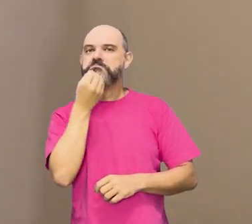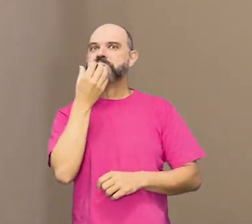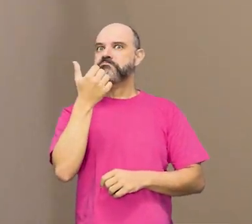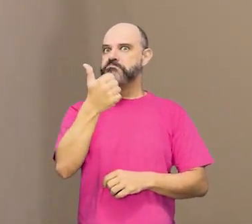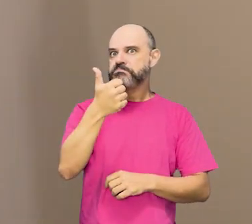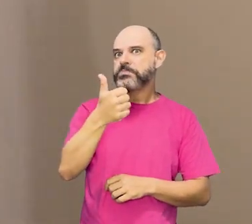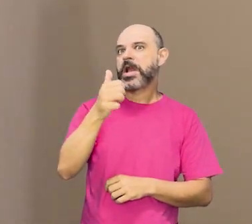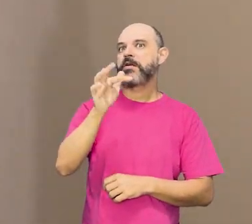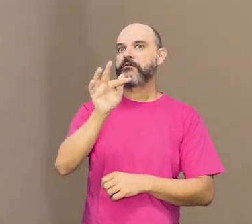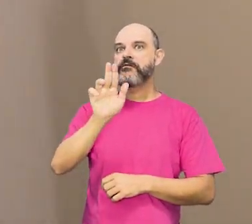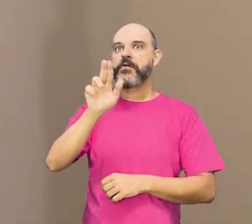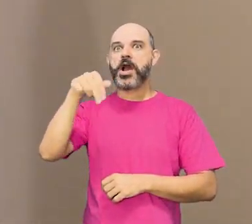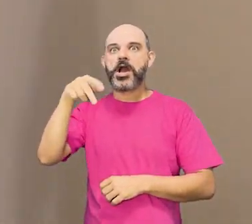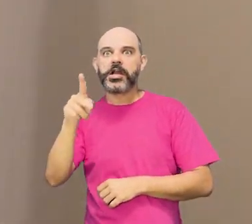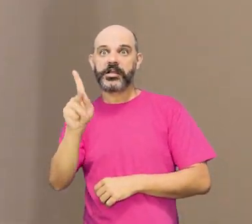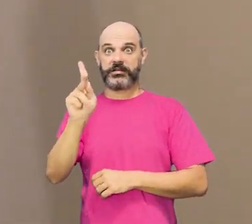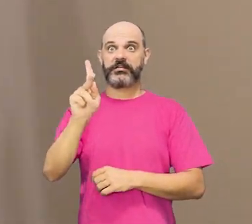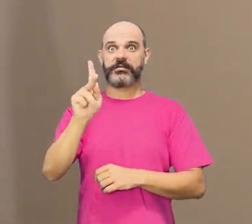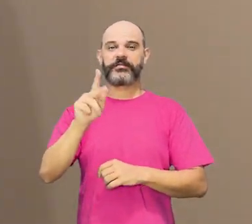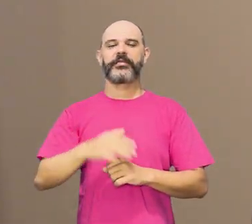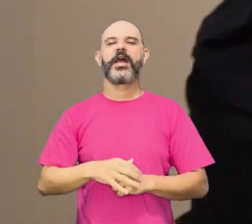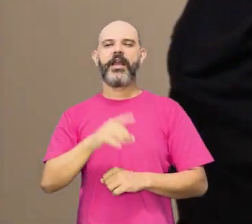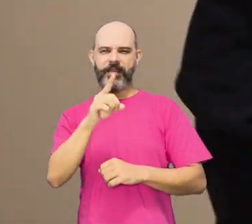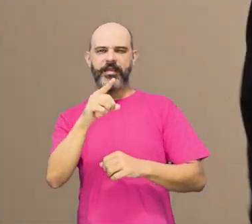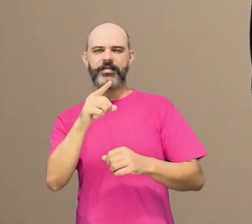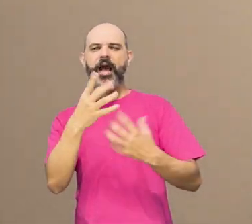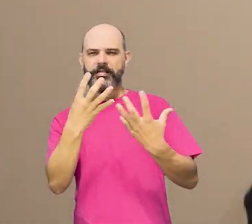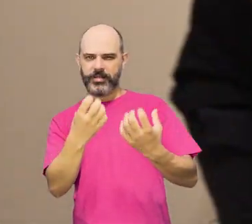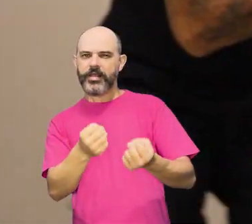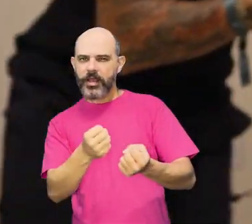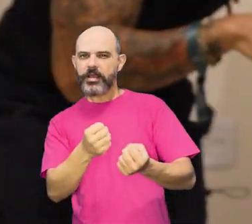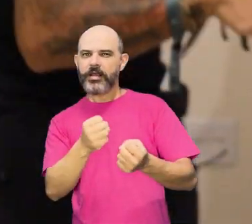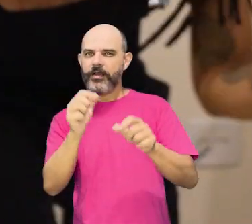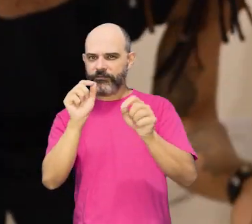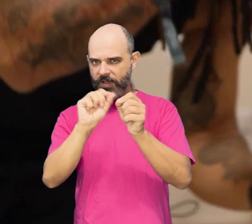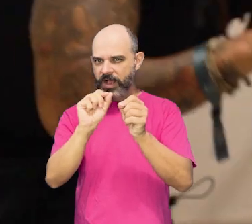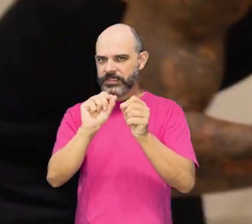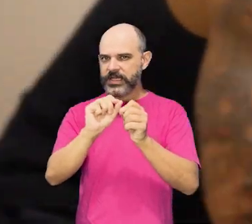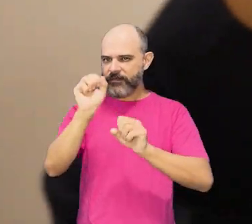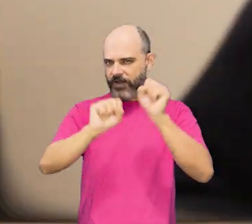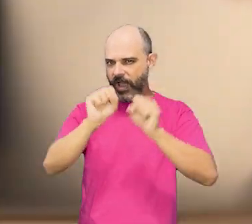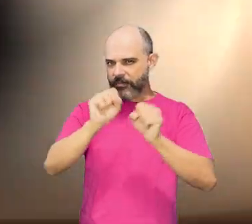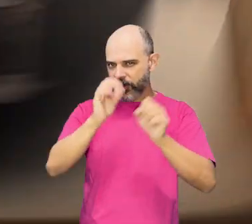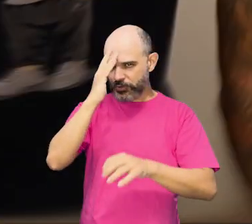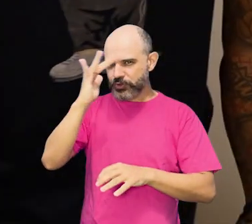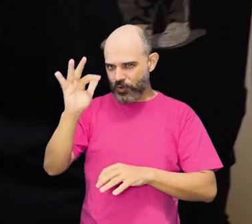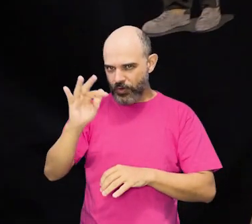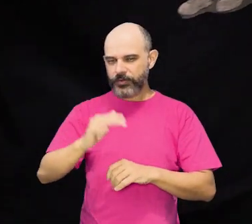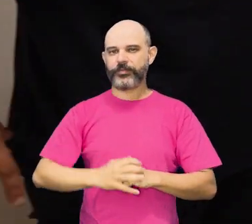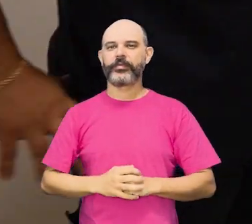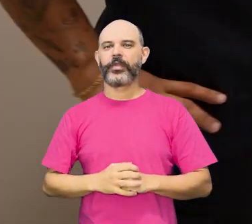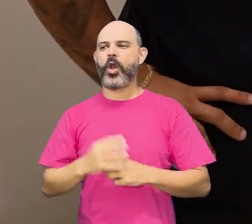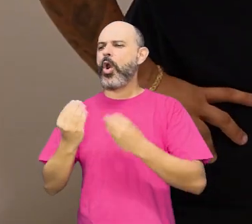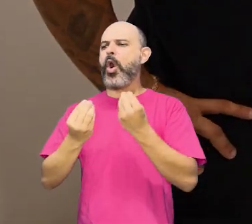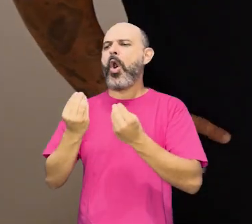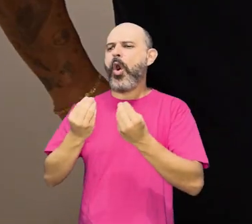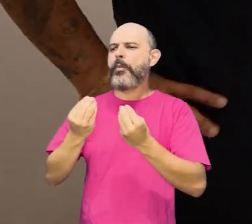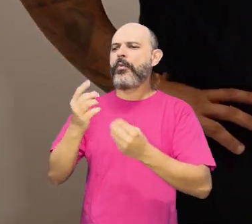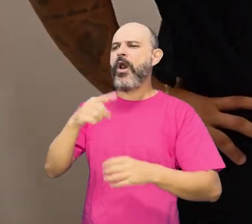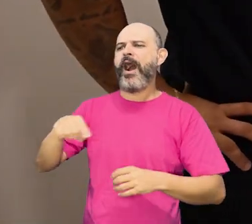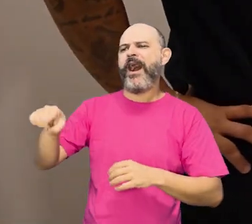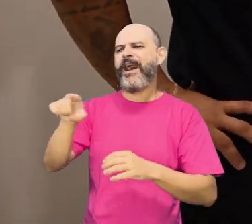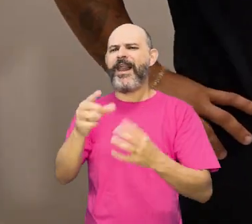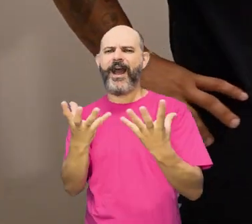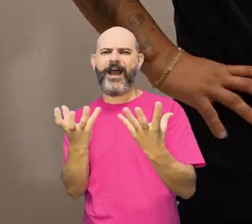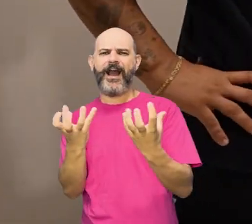manda muito bem no funk. Será que eles topam fazer o funk da Fábrica de Sonhos? Qual o segredo pra manter a